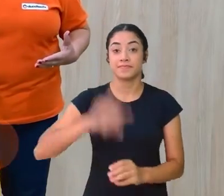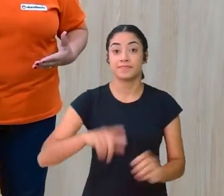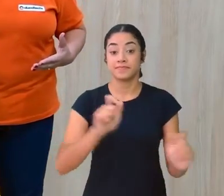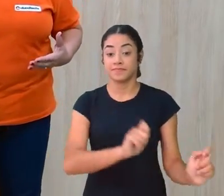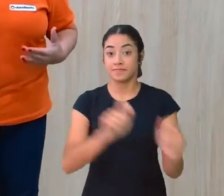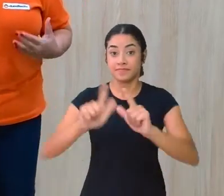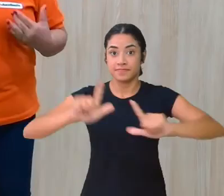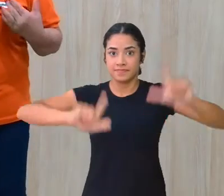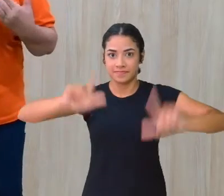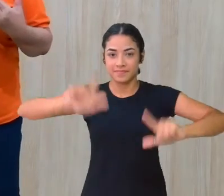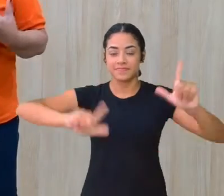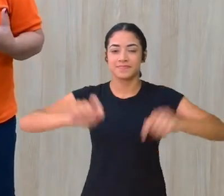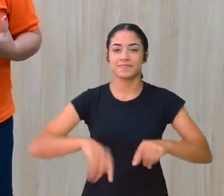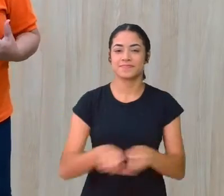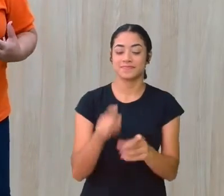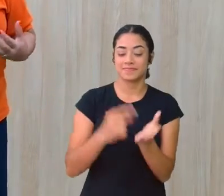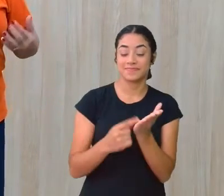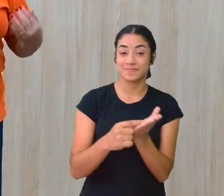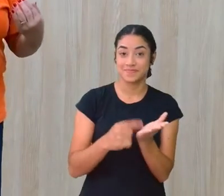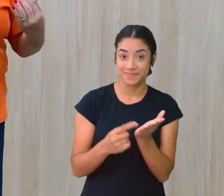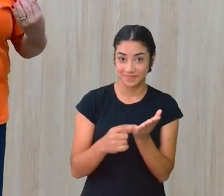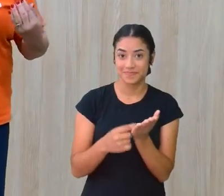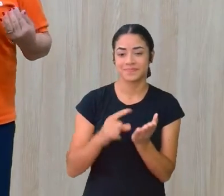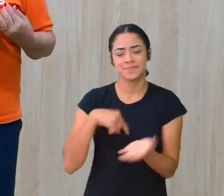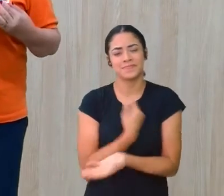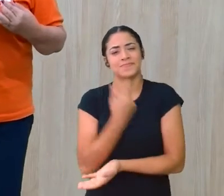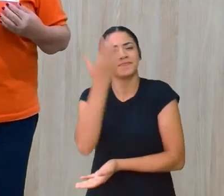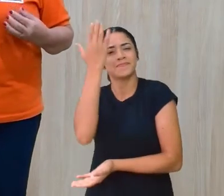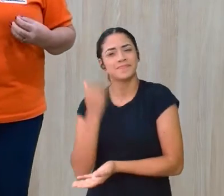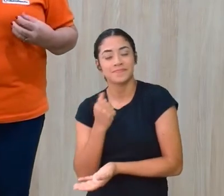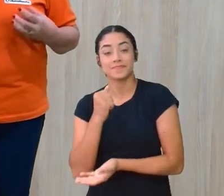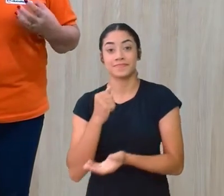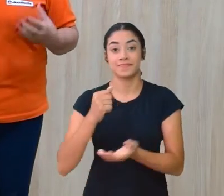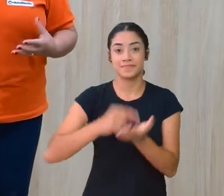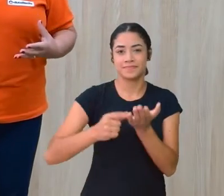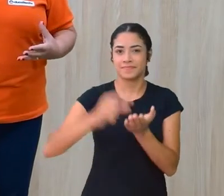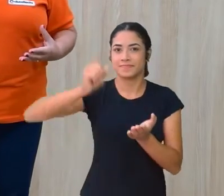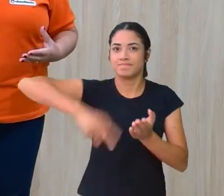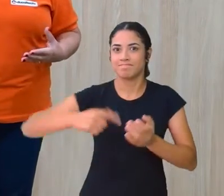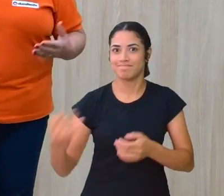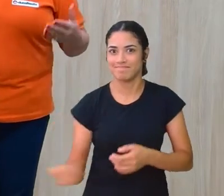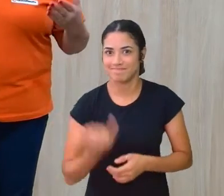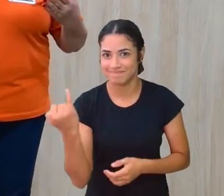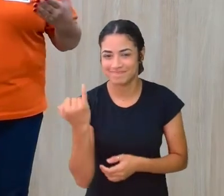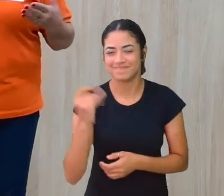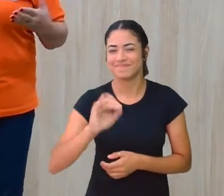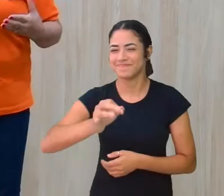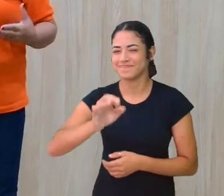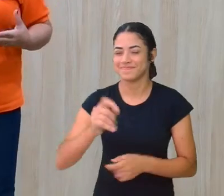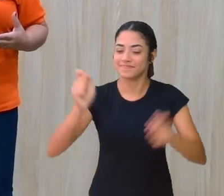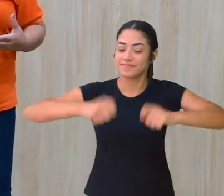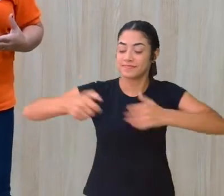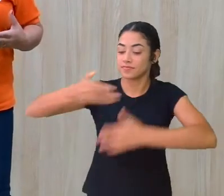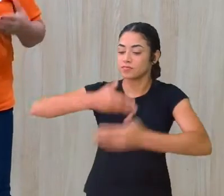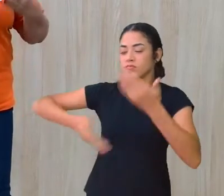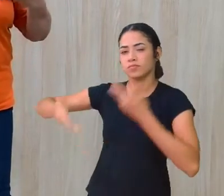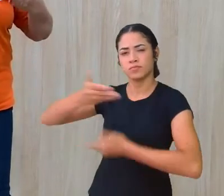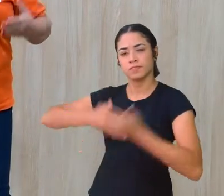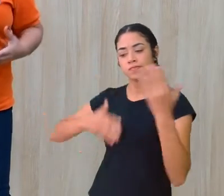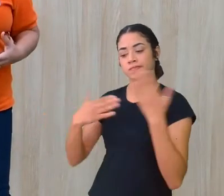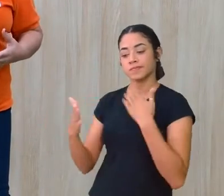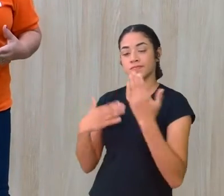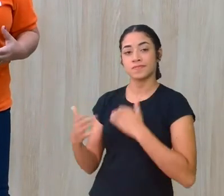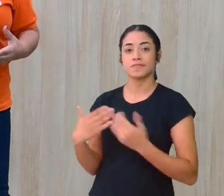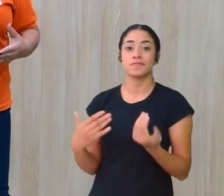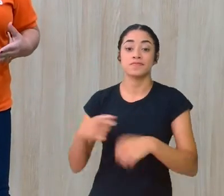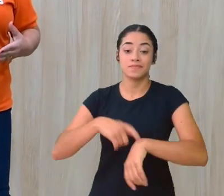através da TV, o aplicativo, que a gente sabe que esse aplicativo é muito importante para que vocês conversem conosco no